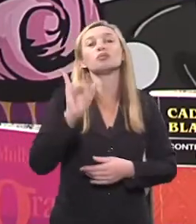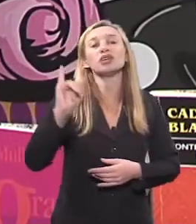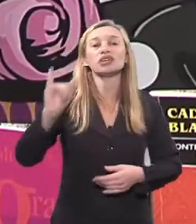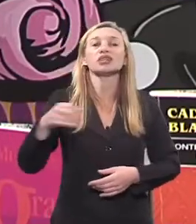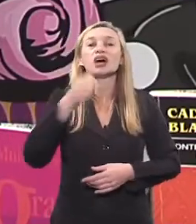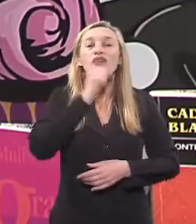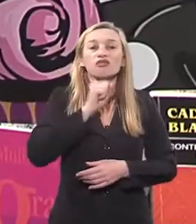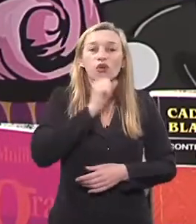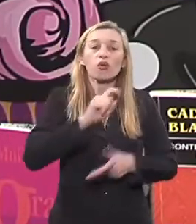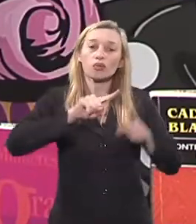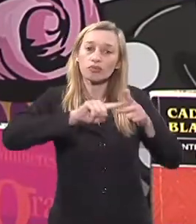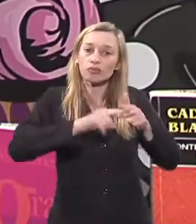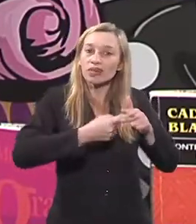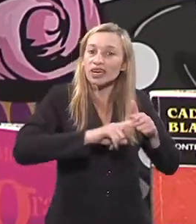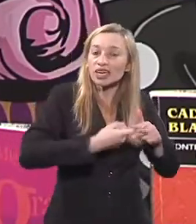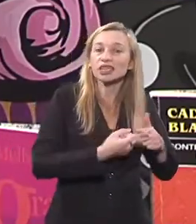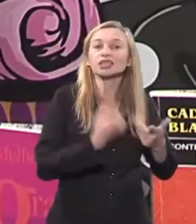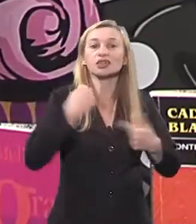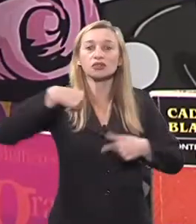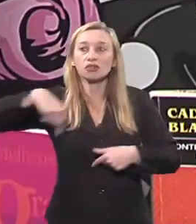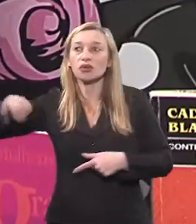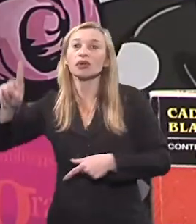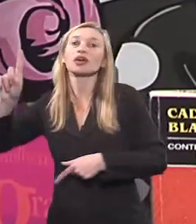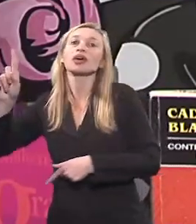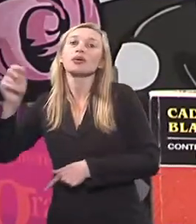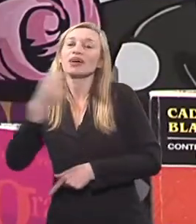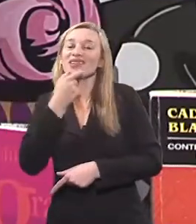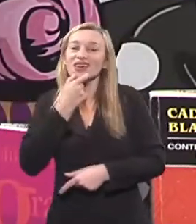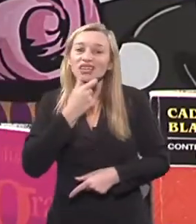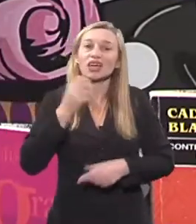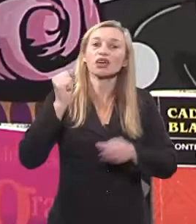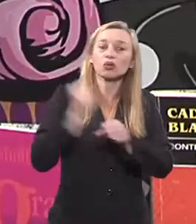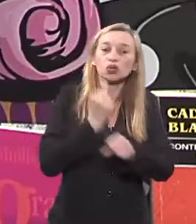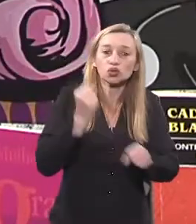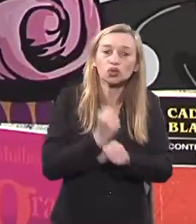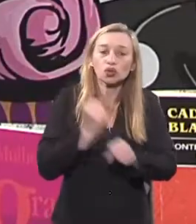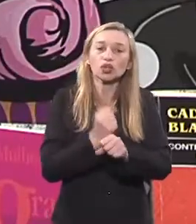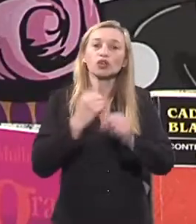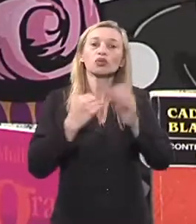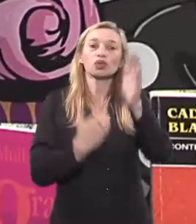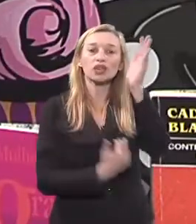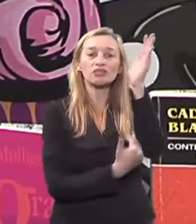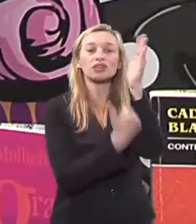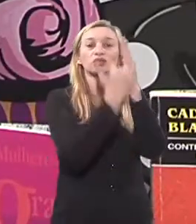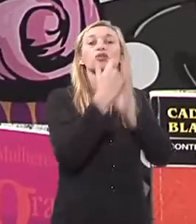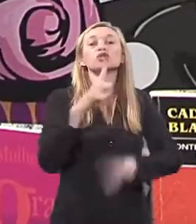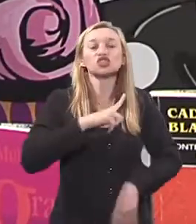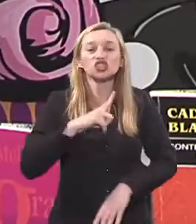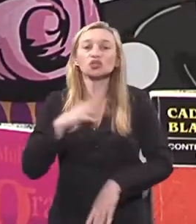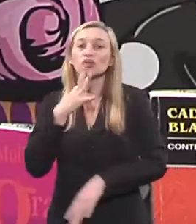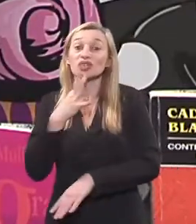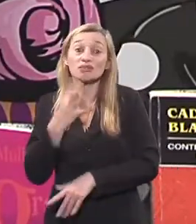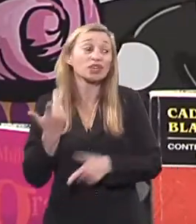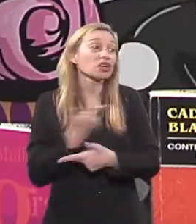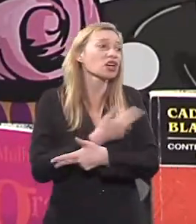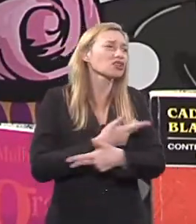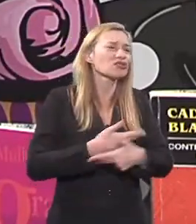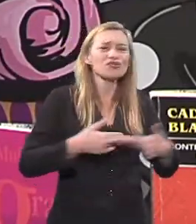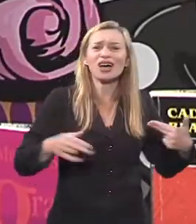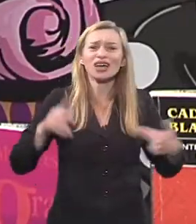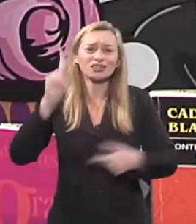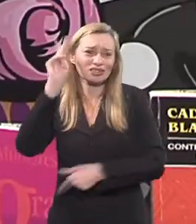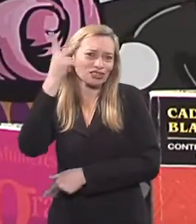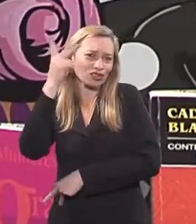bisavô foi um cara que era um mecânico, que foi para a Inglaterra, que construiu lá o elevador Lacerda, que tinha um conhecimento. Então, são aspectos